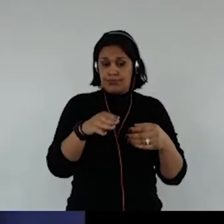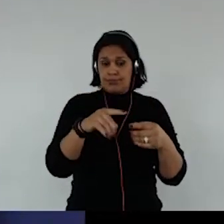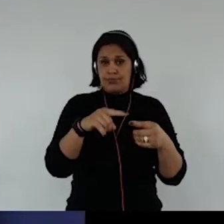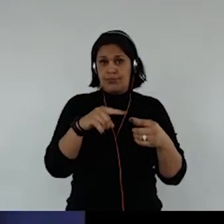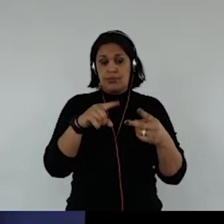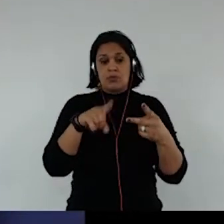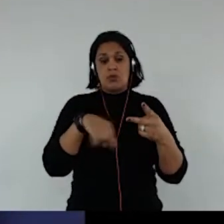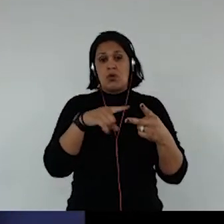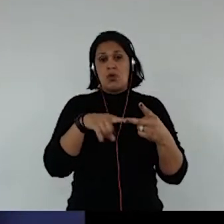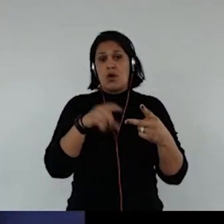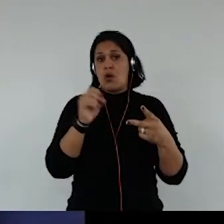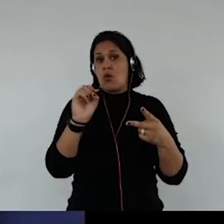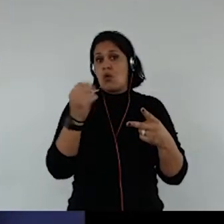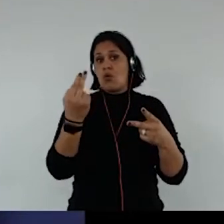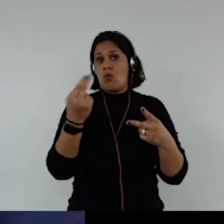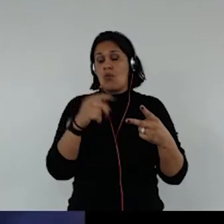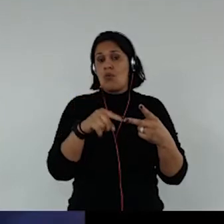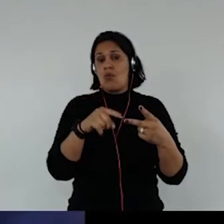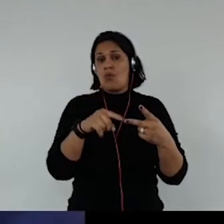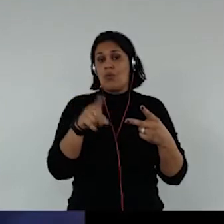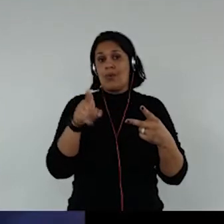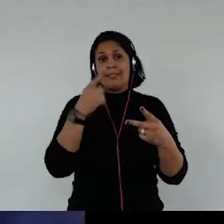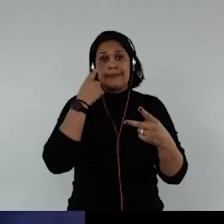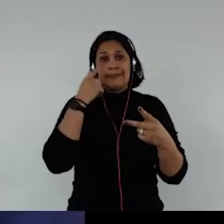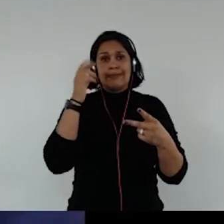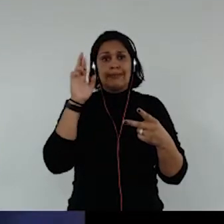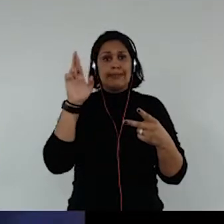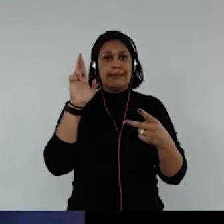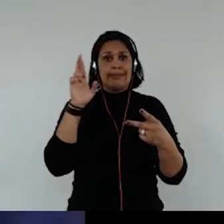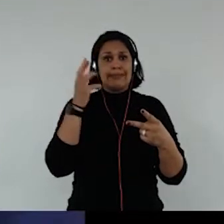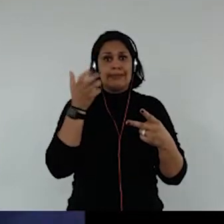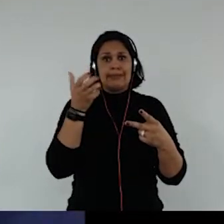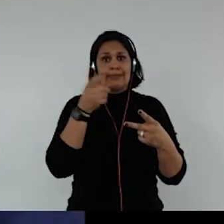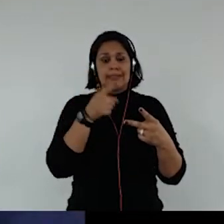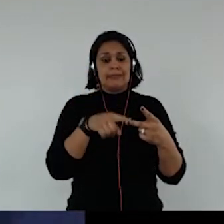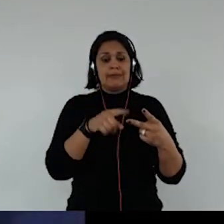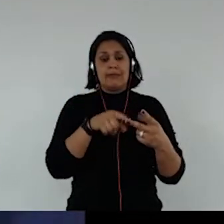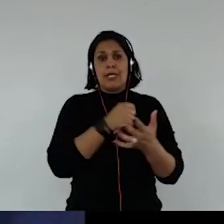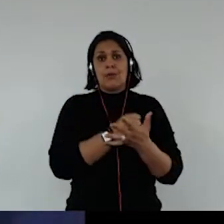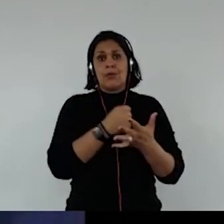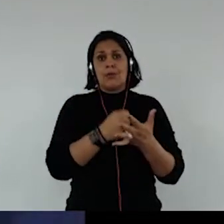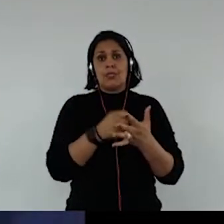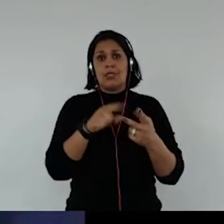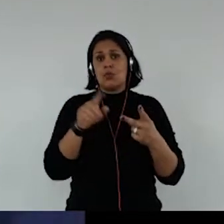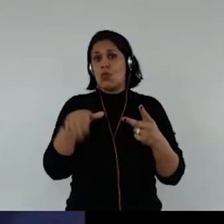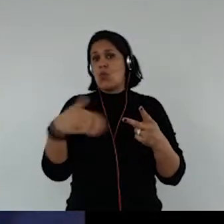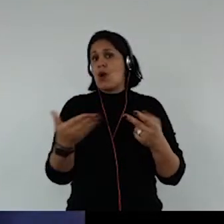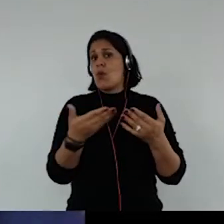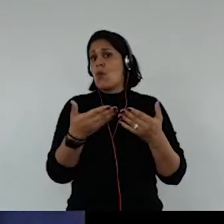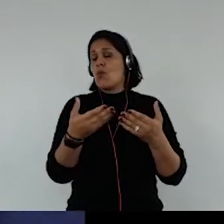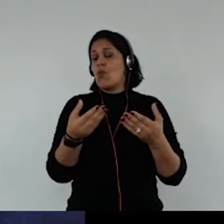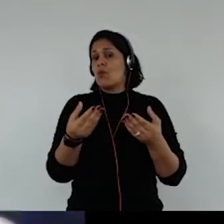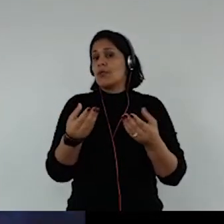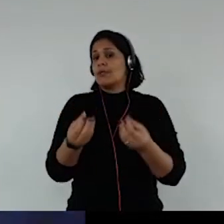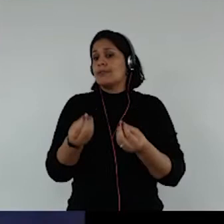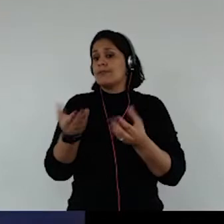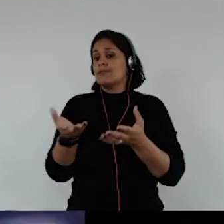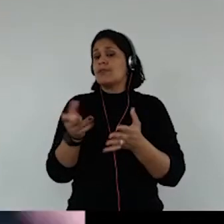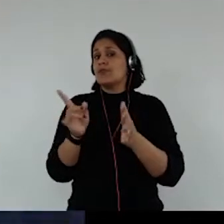do negócio, ou ele tem que torcer pela oferta da contraparte favorecida no